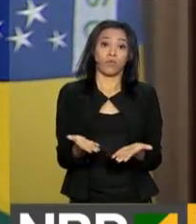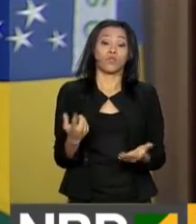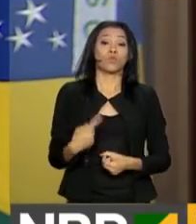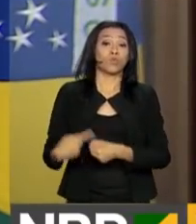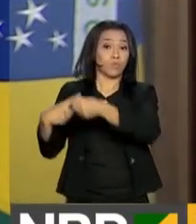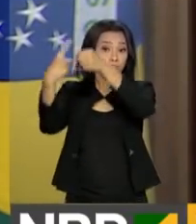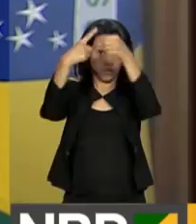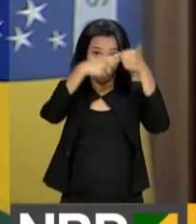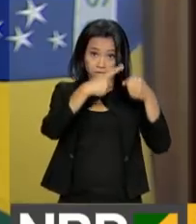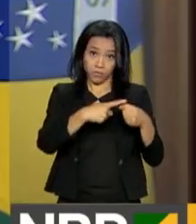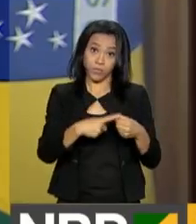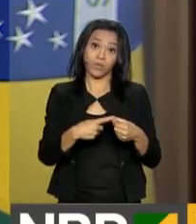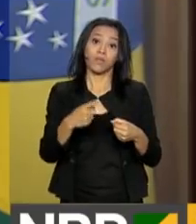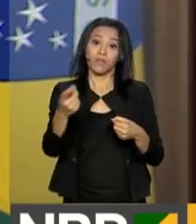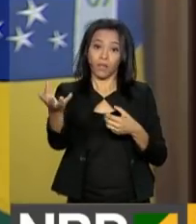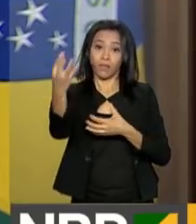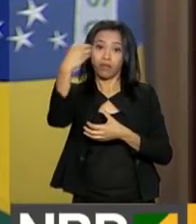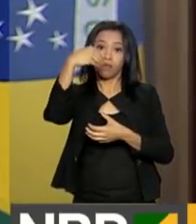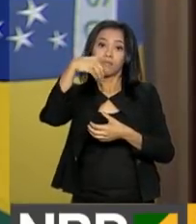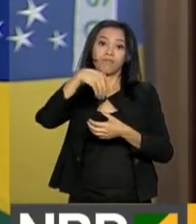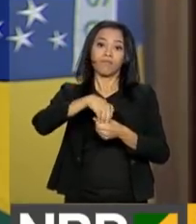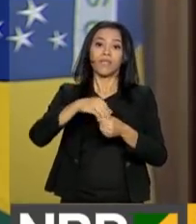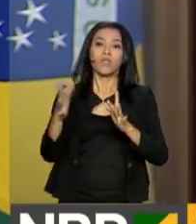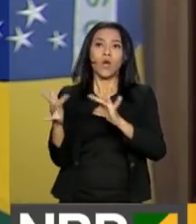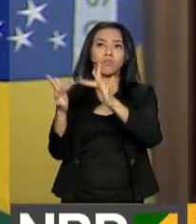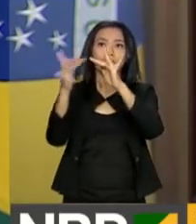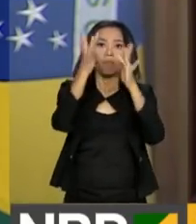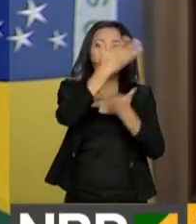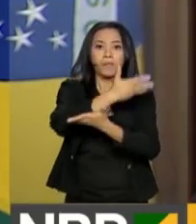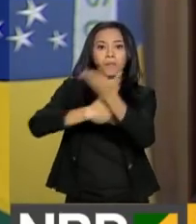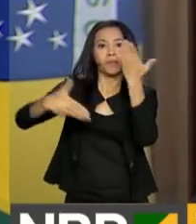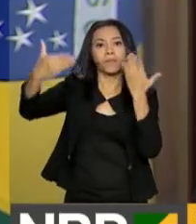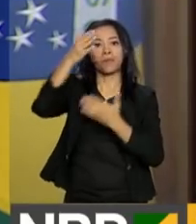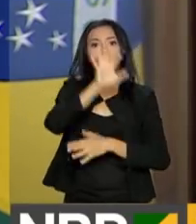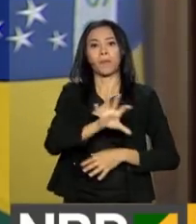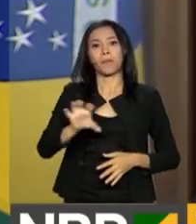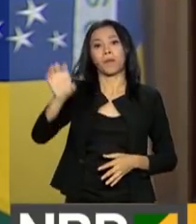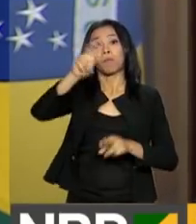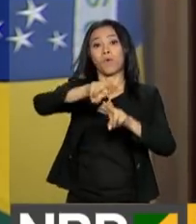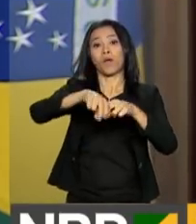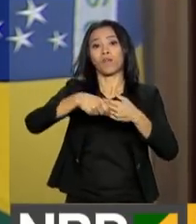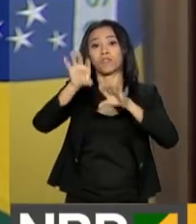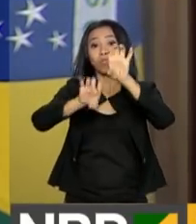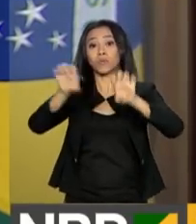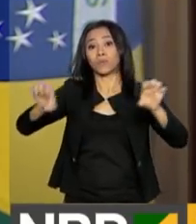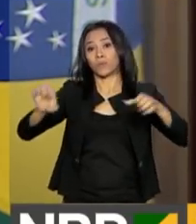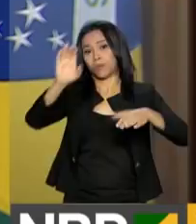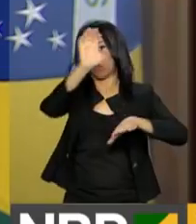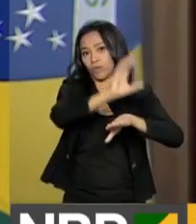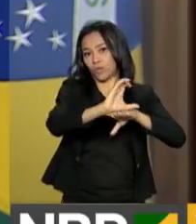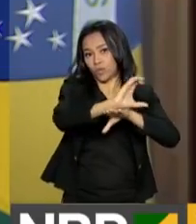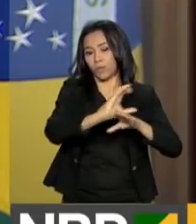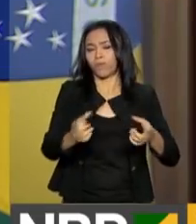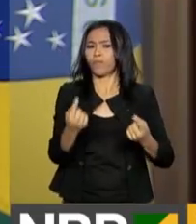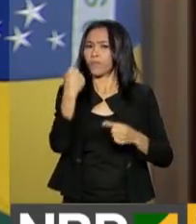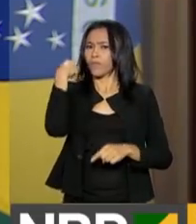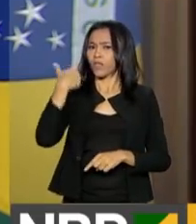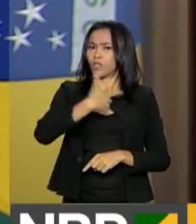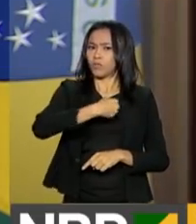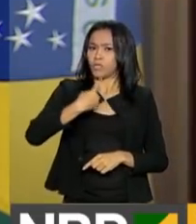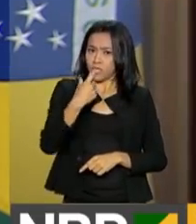integram a federação brasileira pela dicção o condicional quando em 2016 os municípios não conseguem